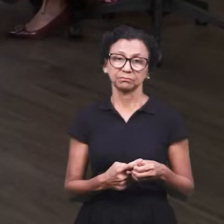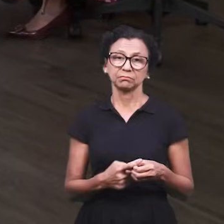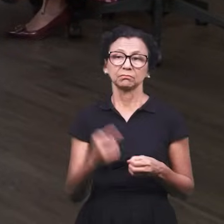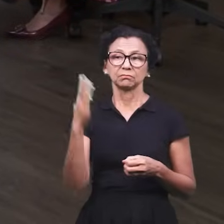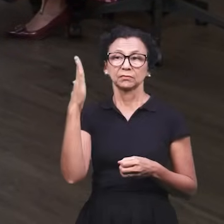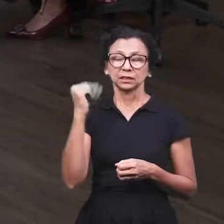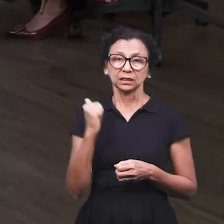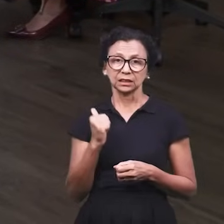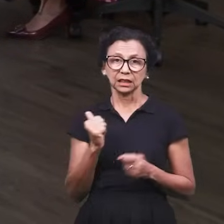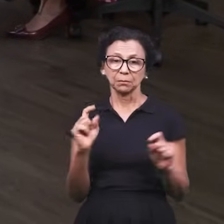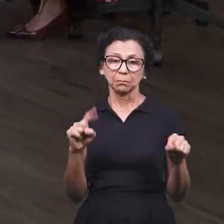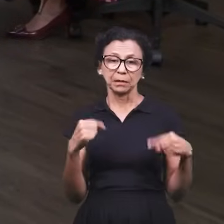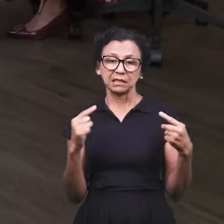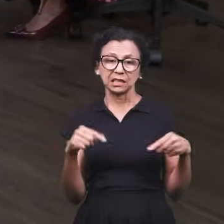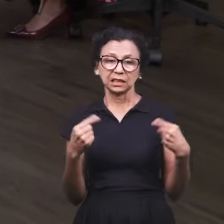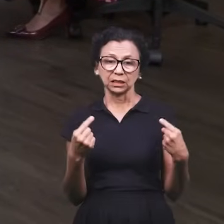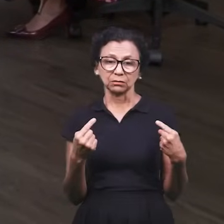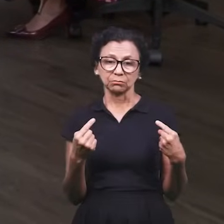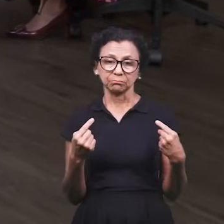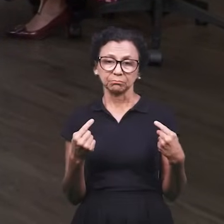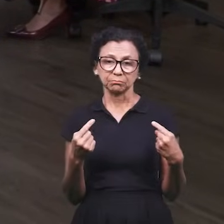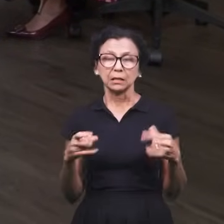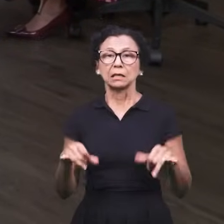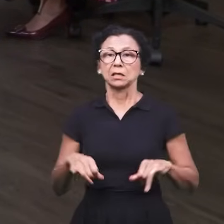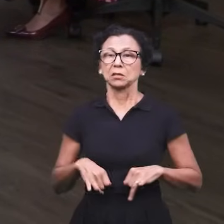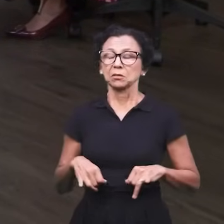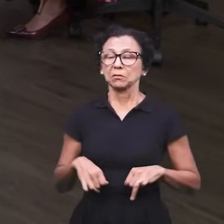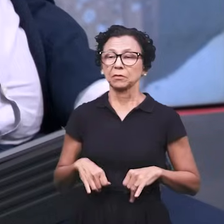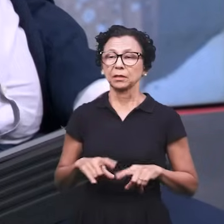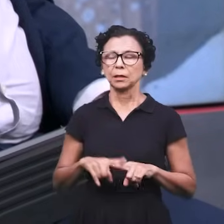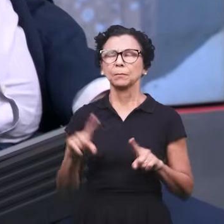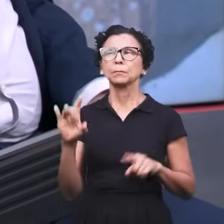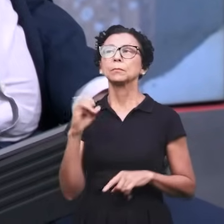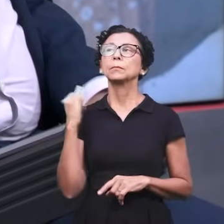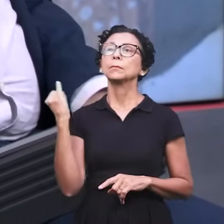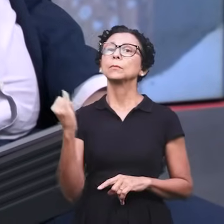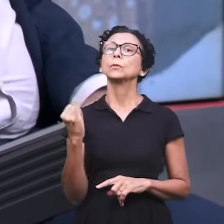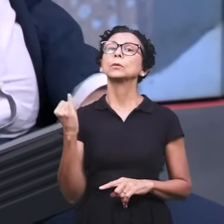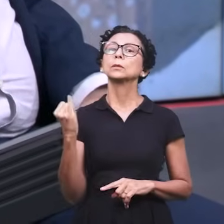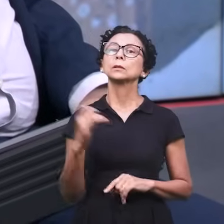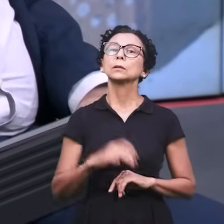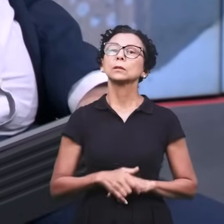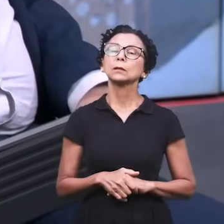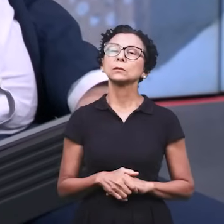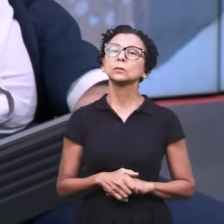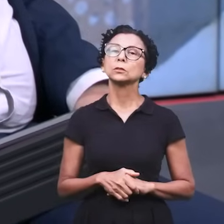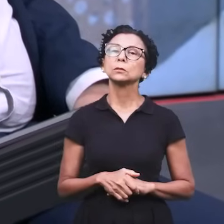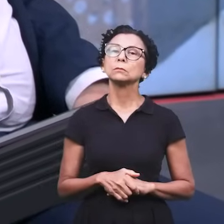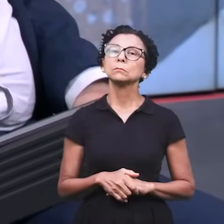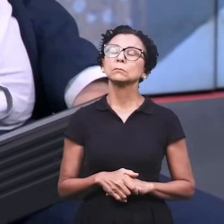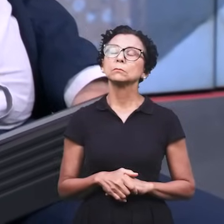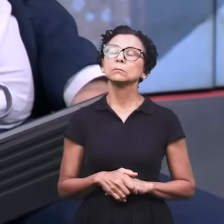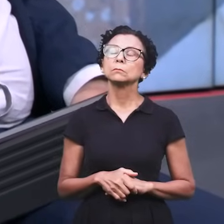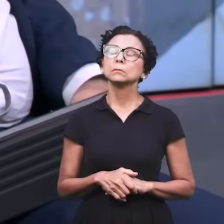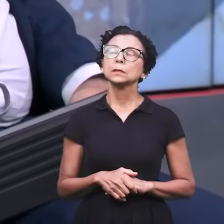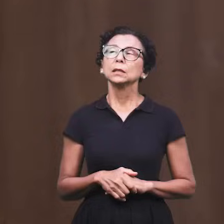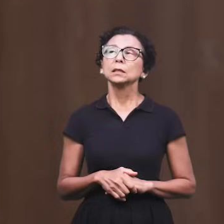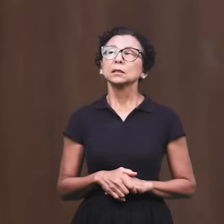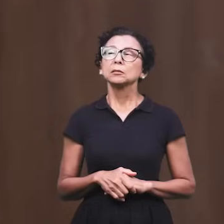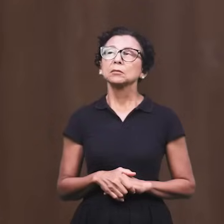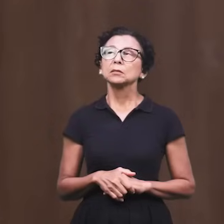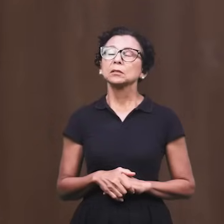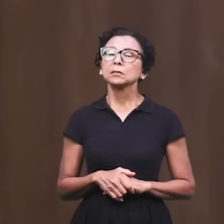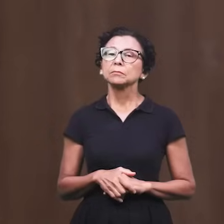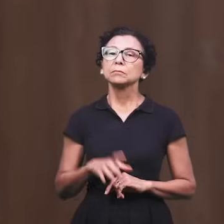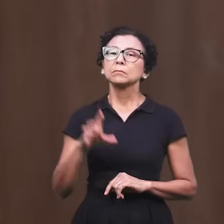e perseguições. Ele disse assim, mas o que importa? Contanto que eu cumpra a carreira que me